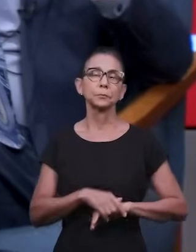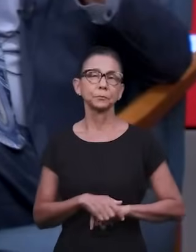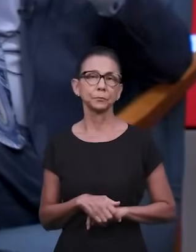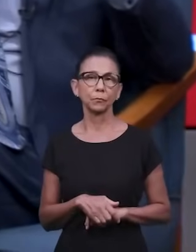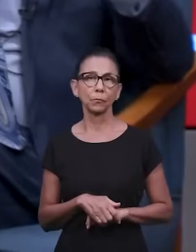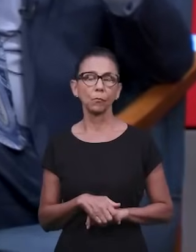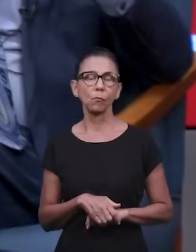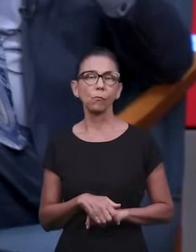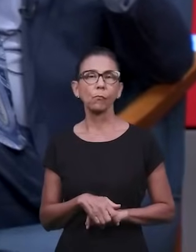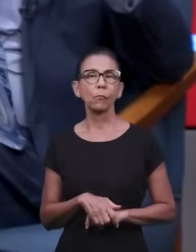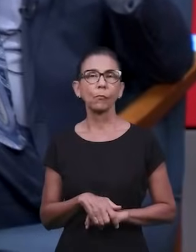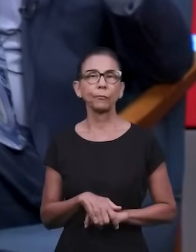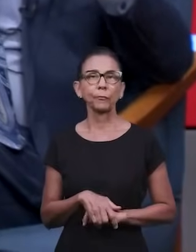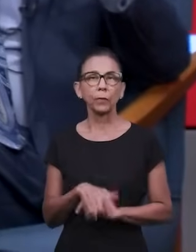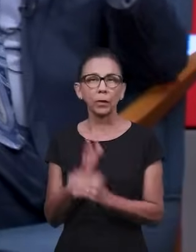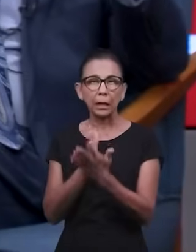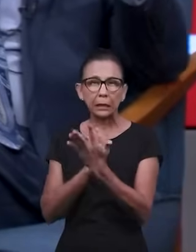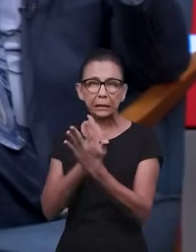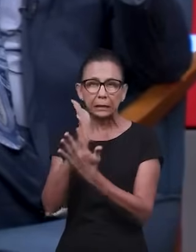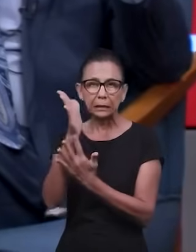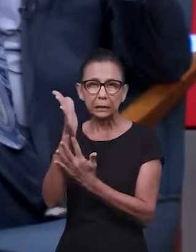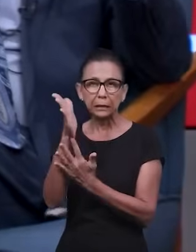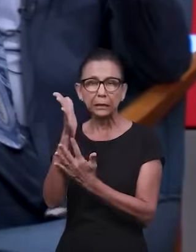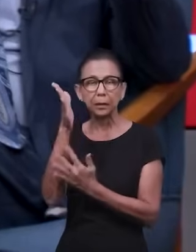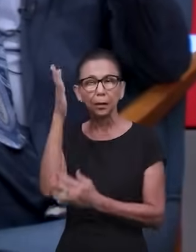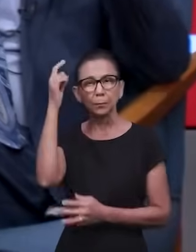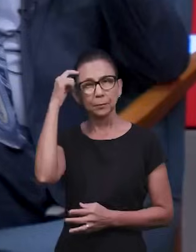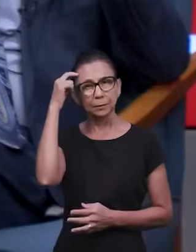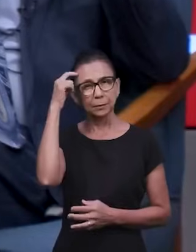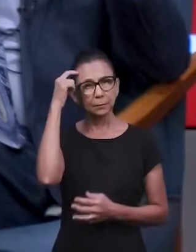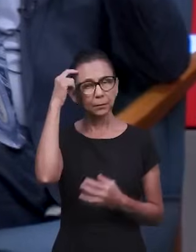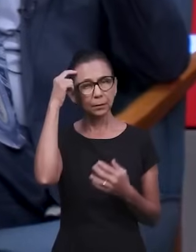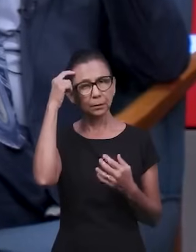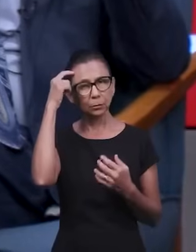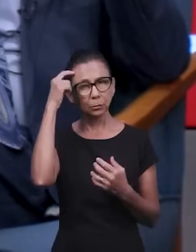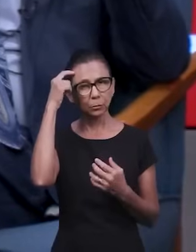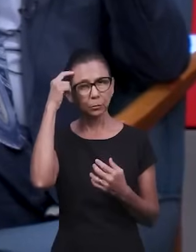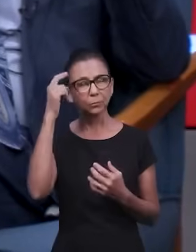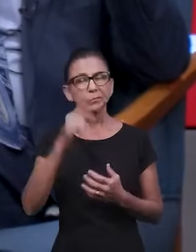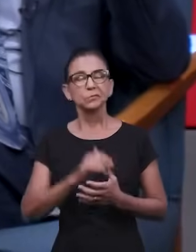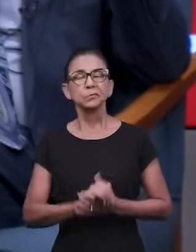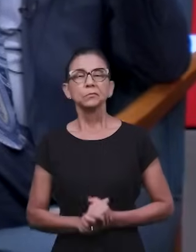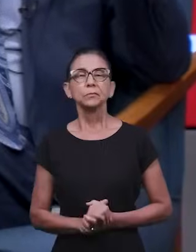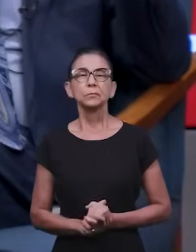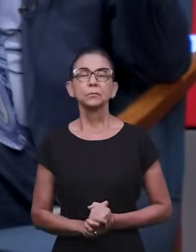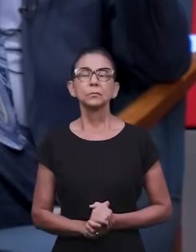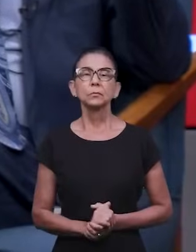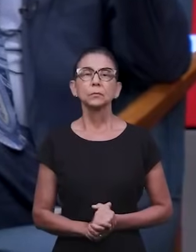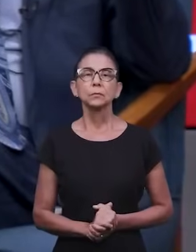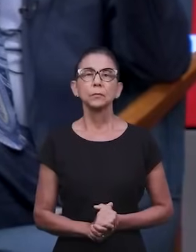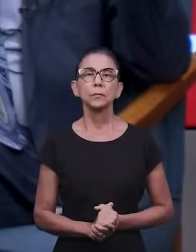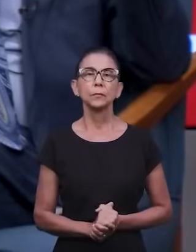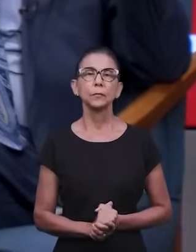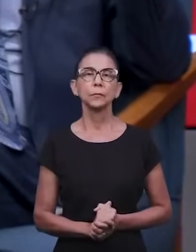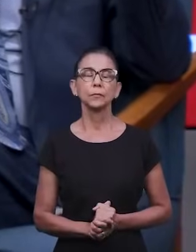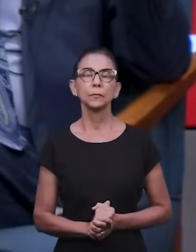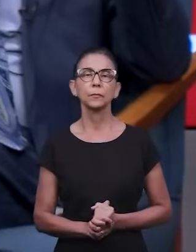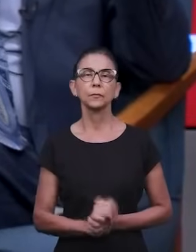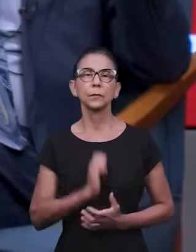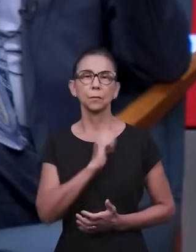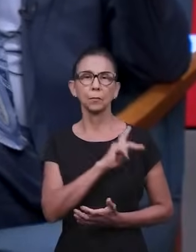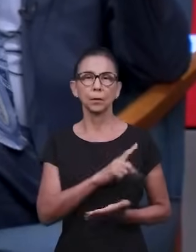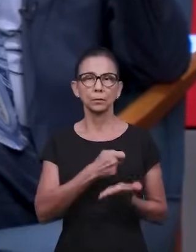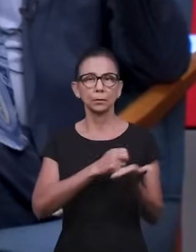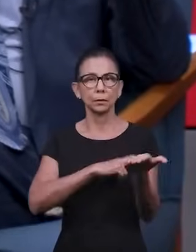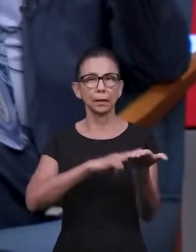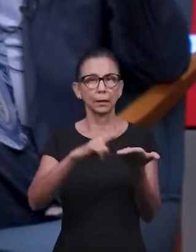do mesmo dentro da mesma linha de pensamento daquilo que está nas cartas do